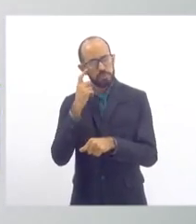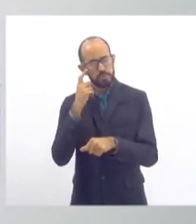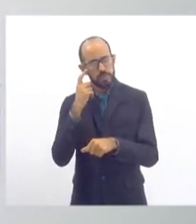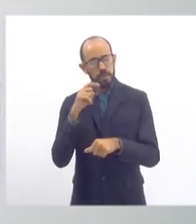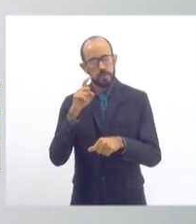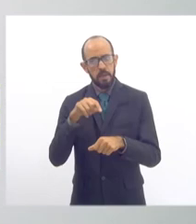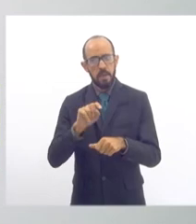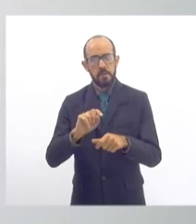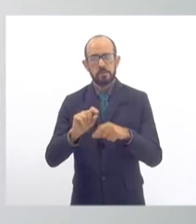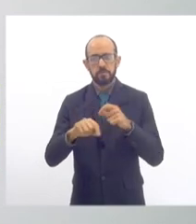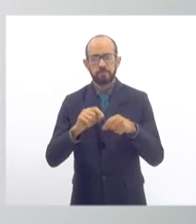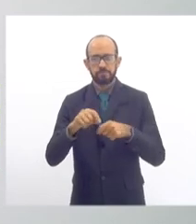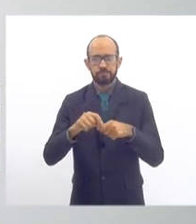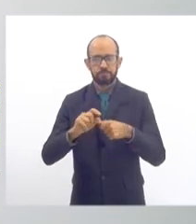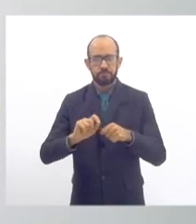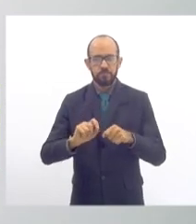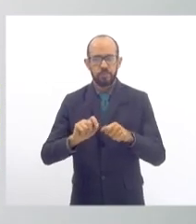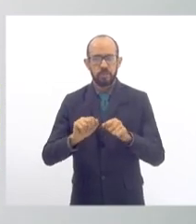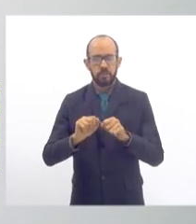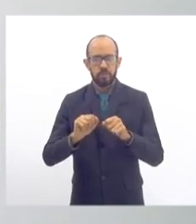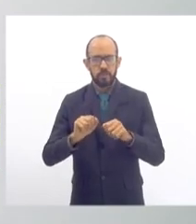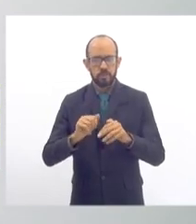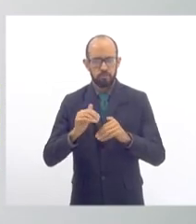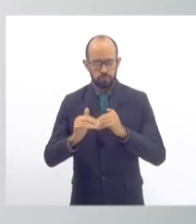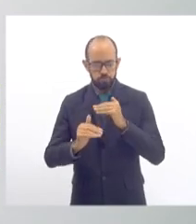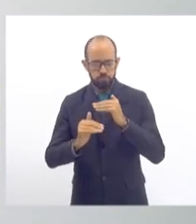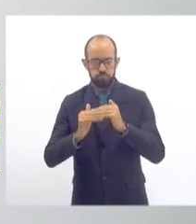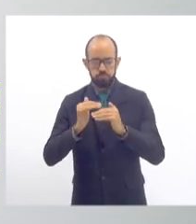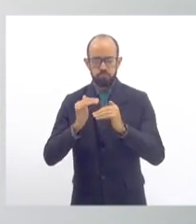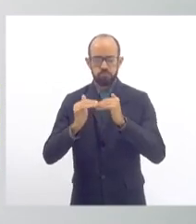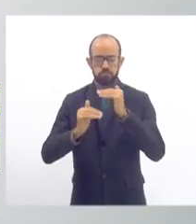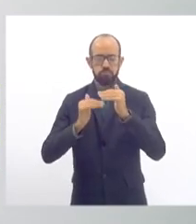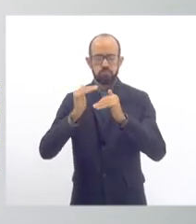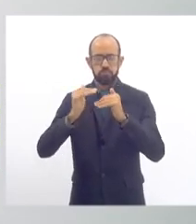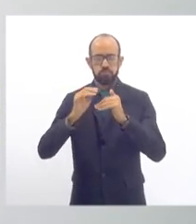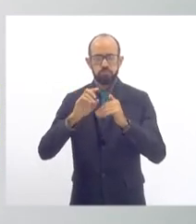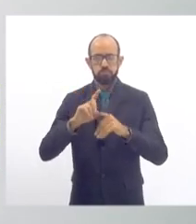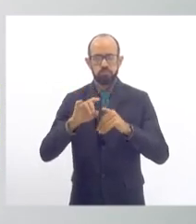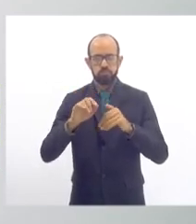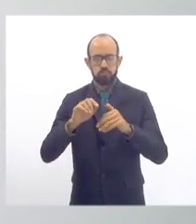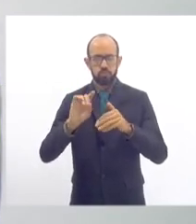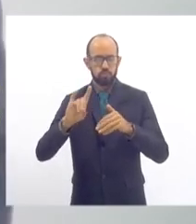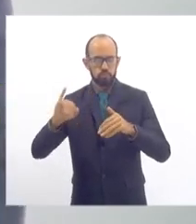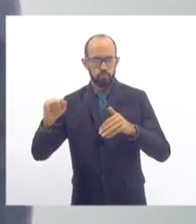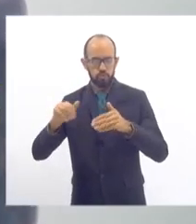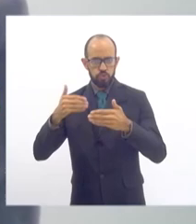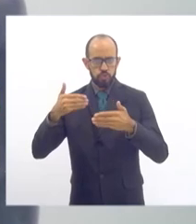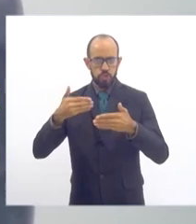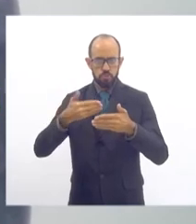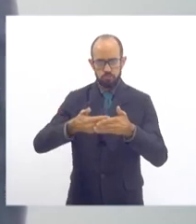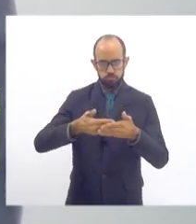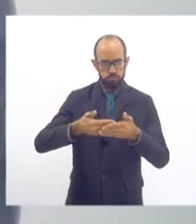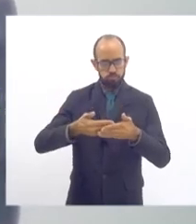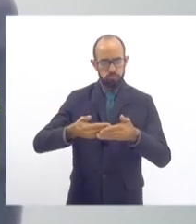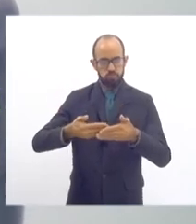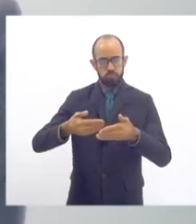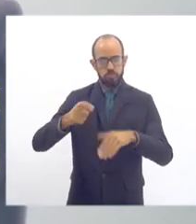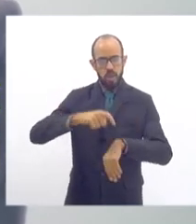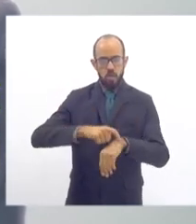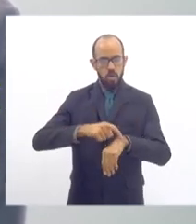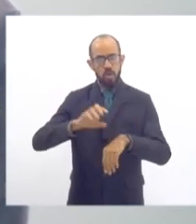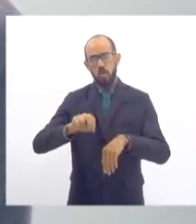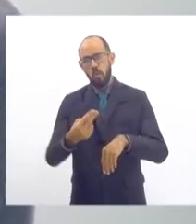efeitos progressivos a partir de uma data mais próxima, que pode ser de forma mais imediata ou que pode